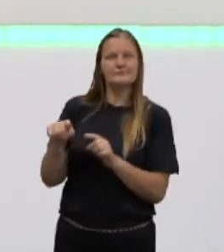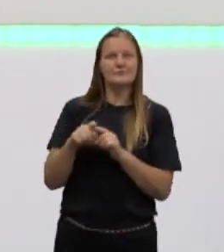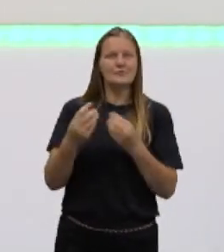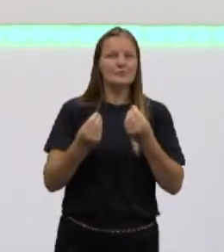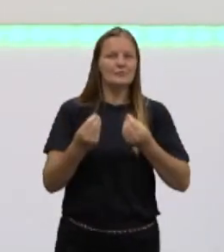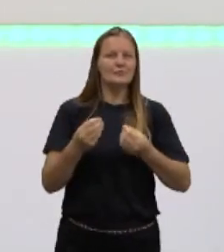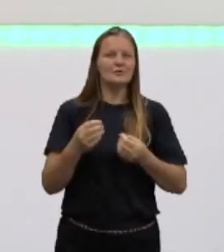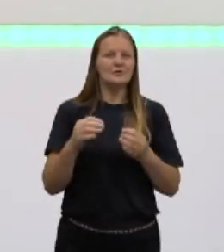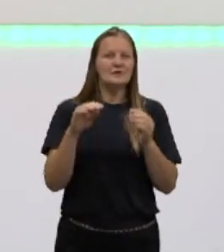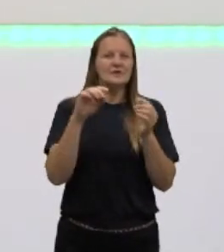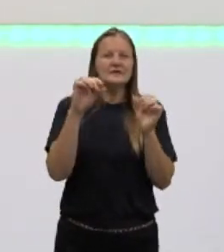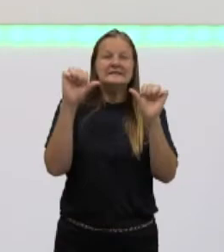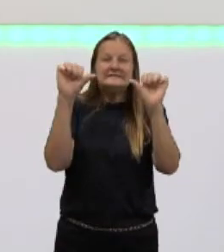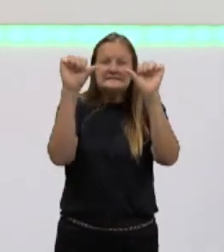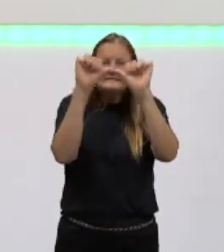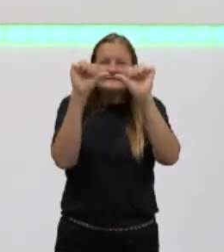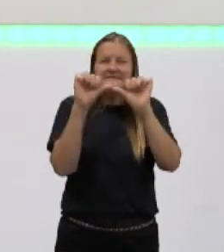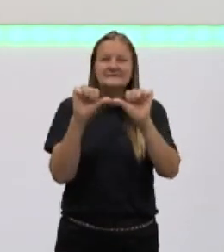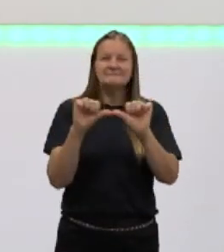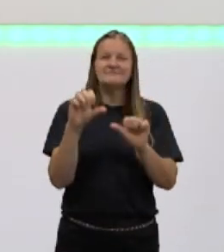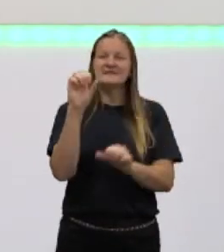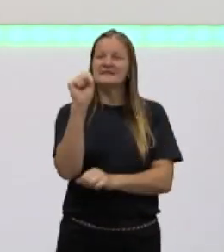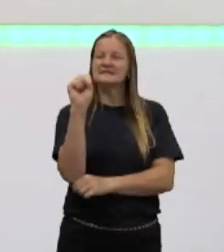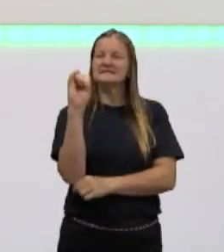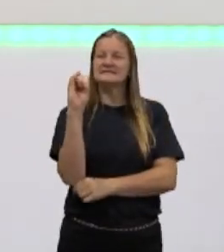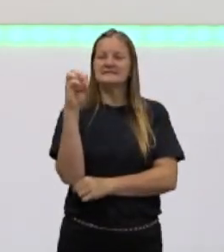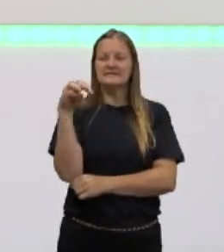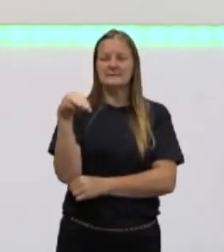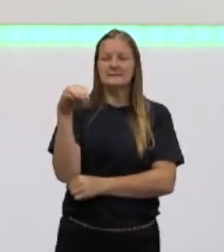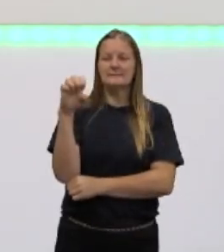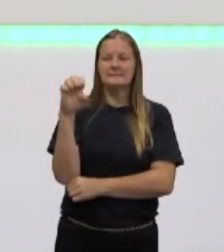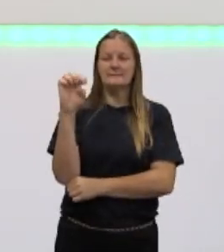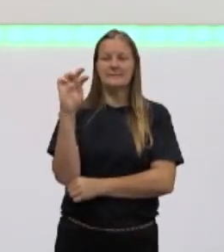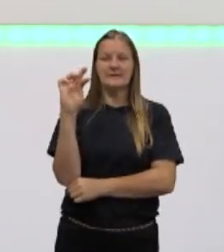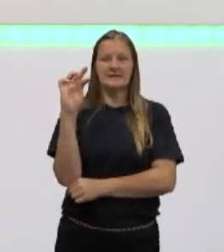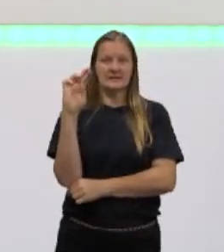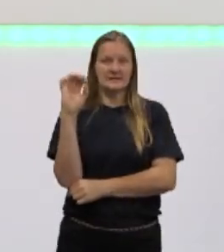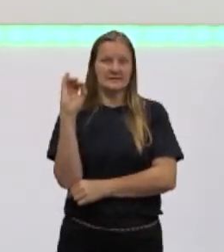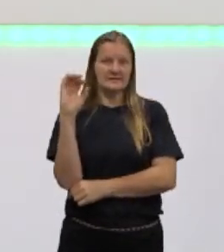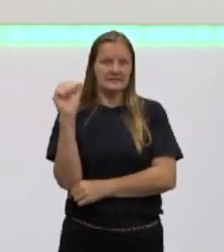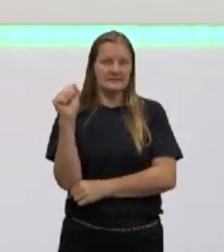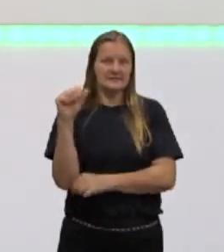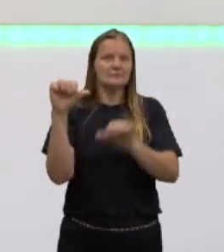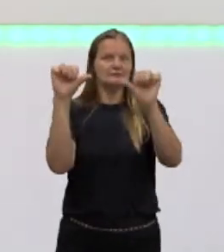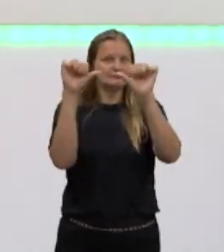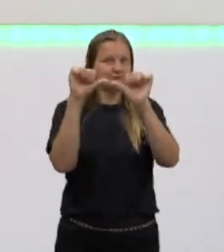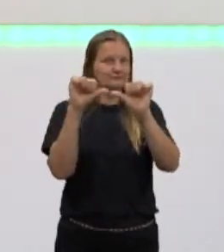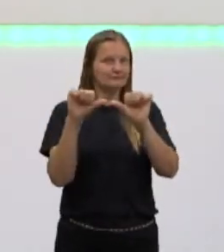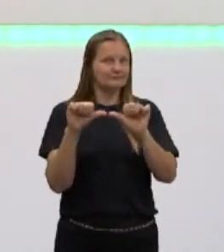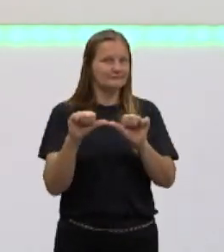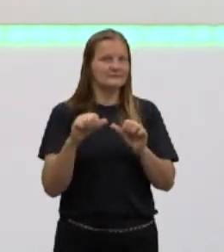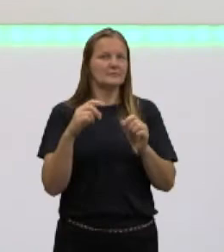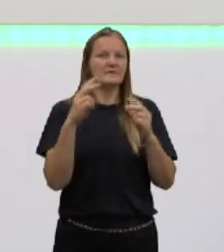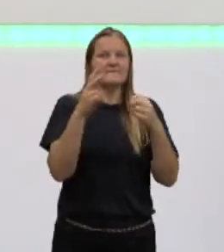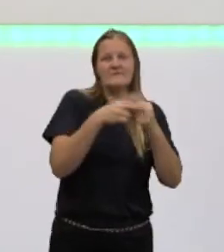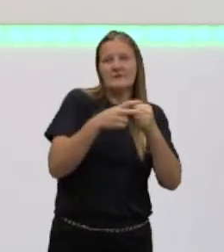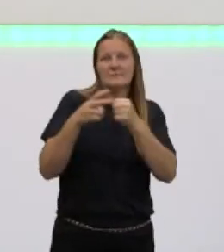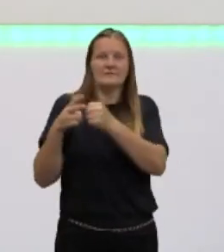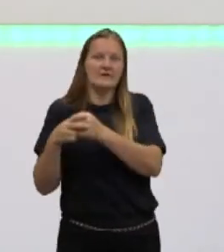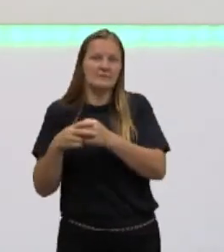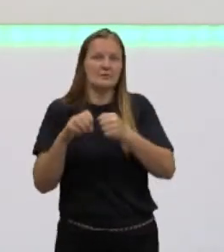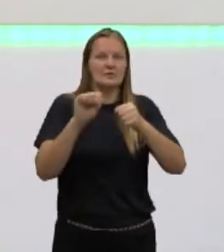uma simetria na hora de organizar uma frase, mantendo os mesmos elementos, como a gente viu ali, verbo, verbo,